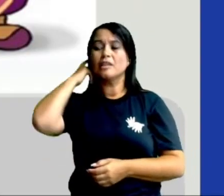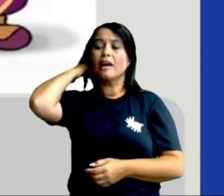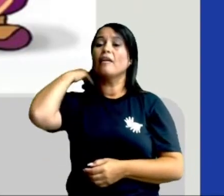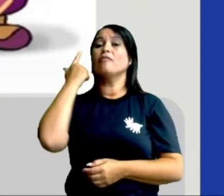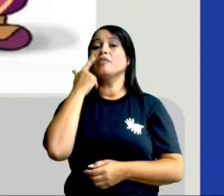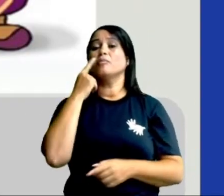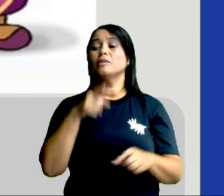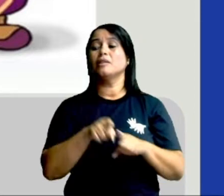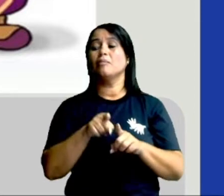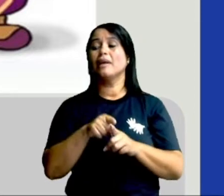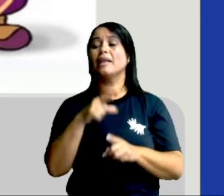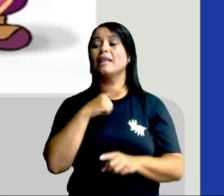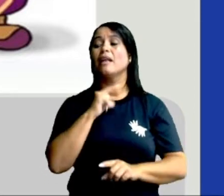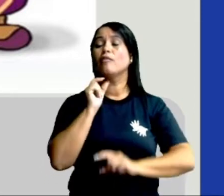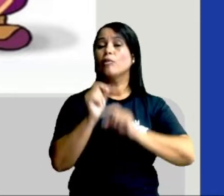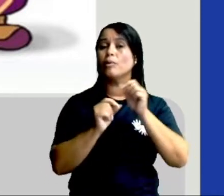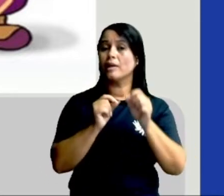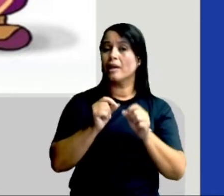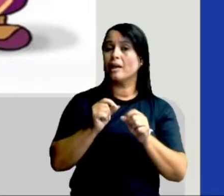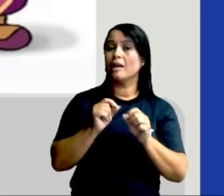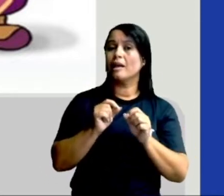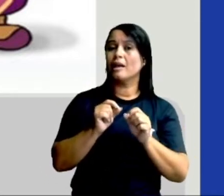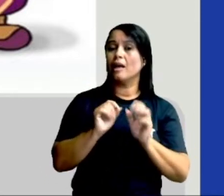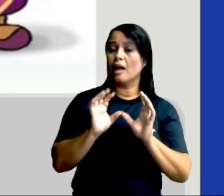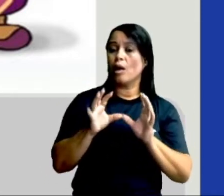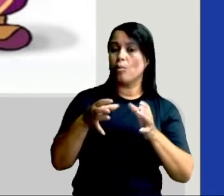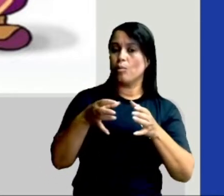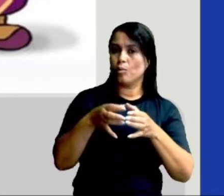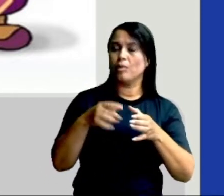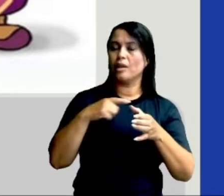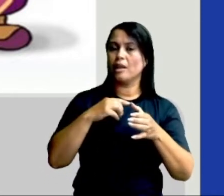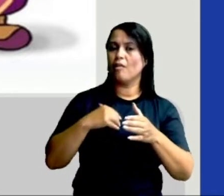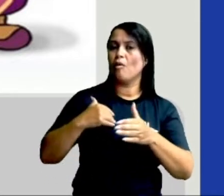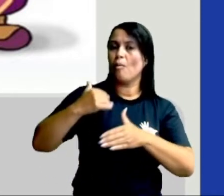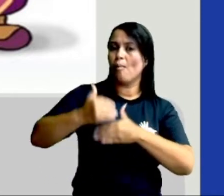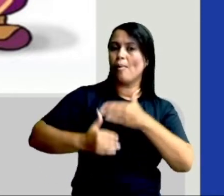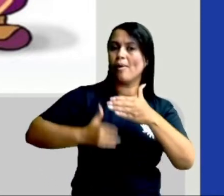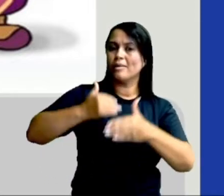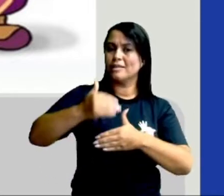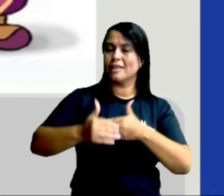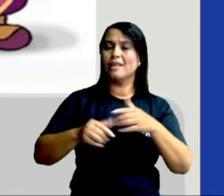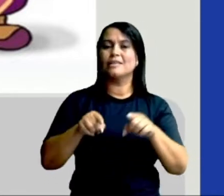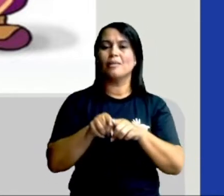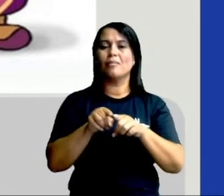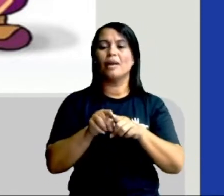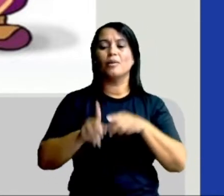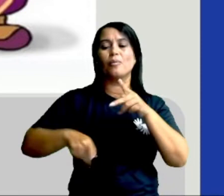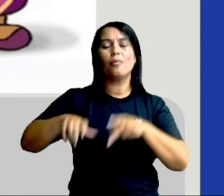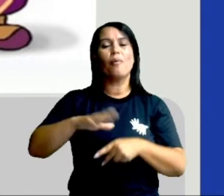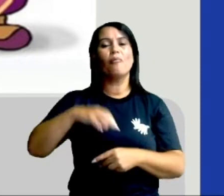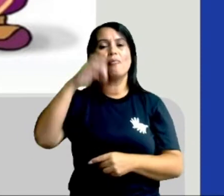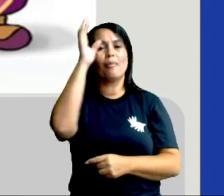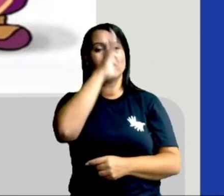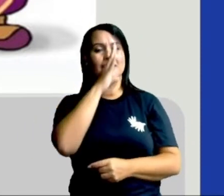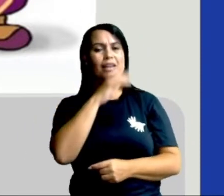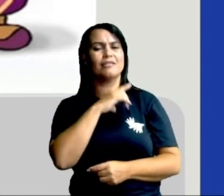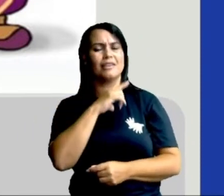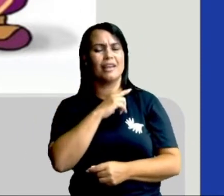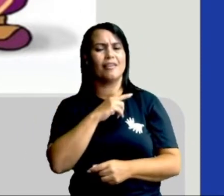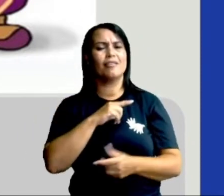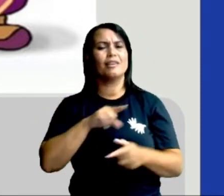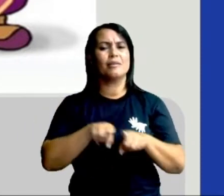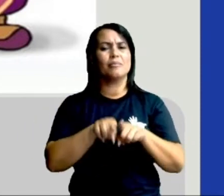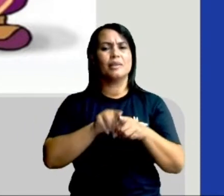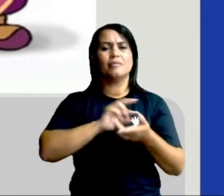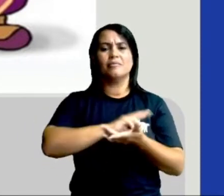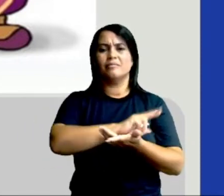eles foram também parte desse processo de construção da formação do povo brasileiro. Outras heranças aqui